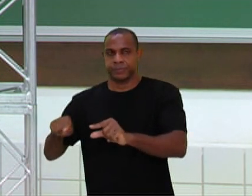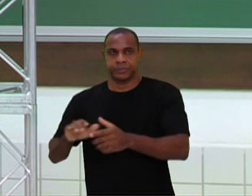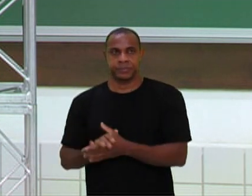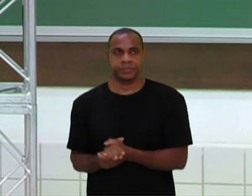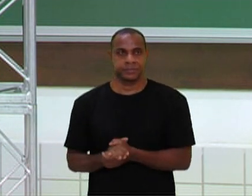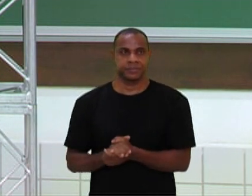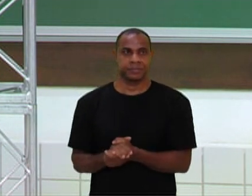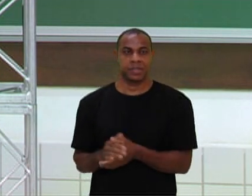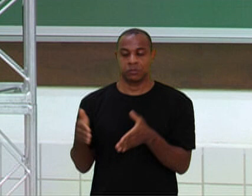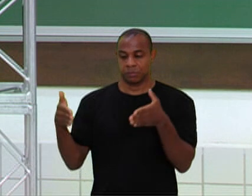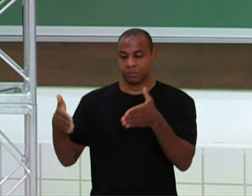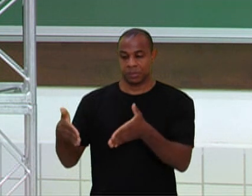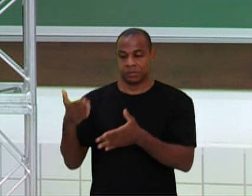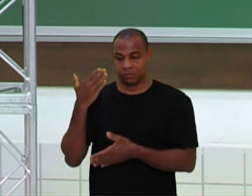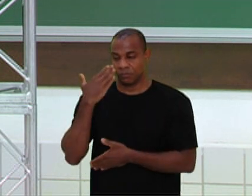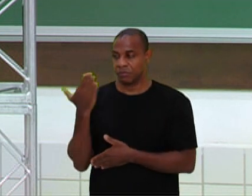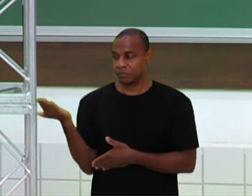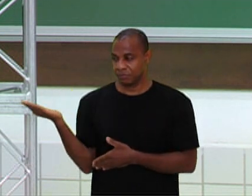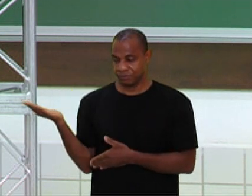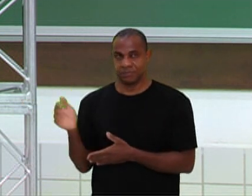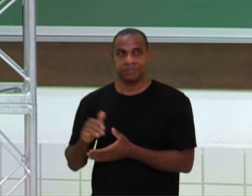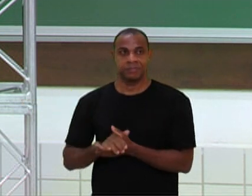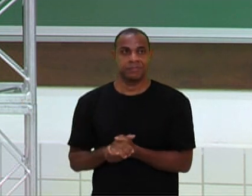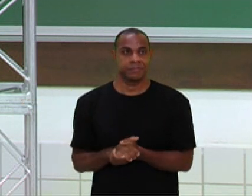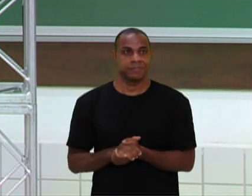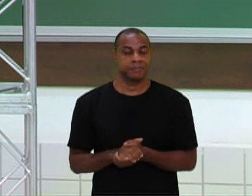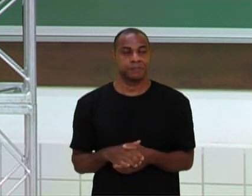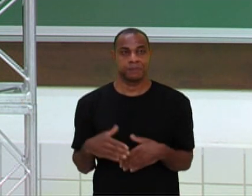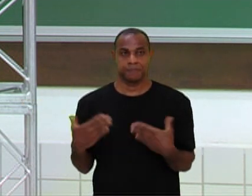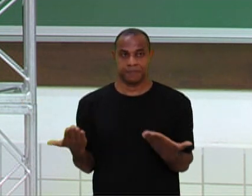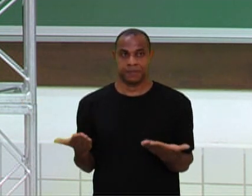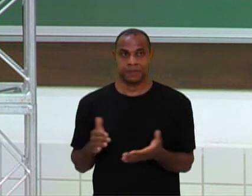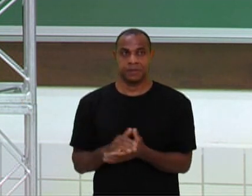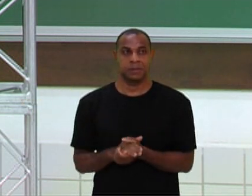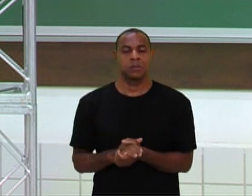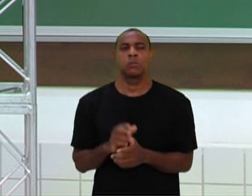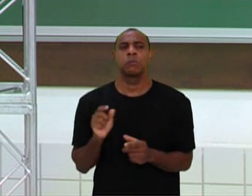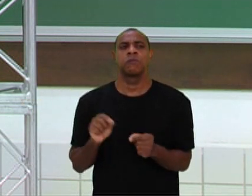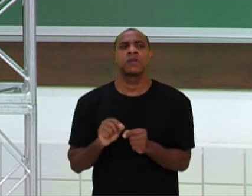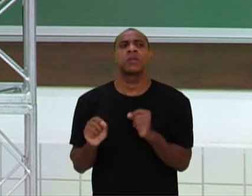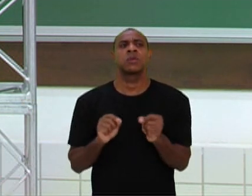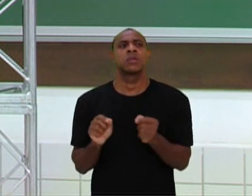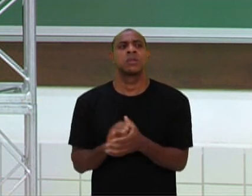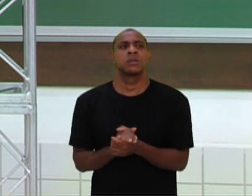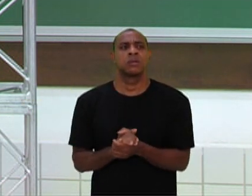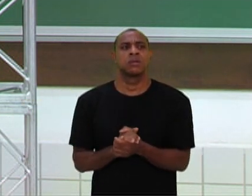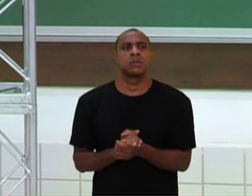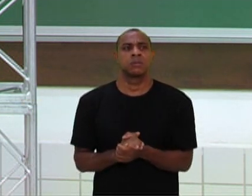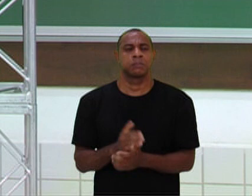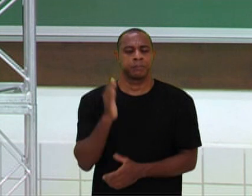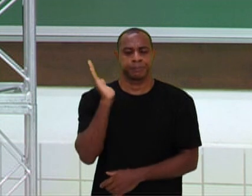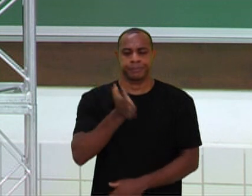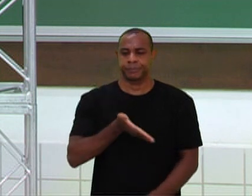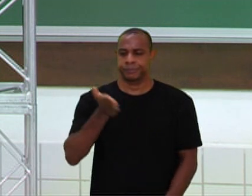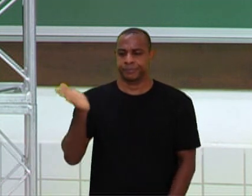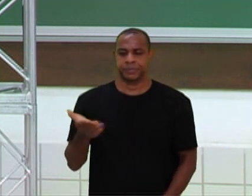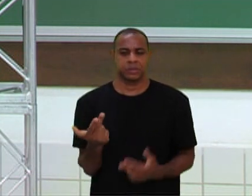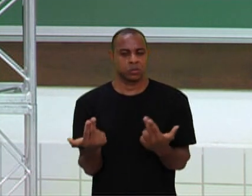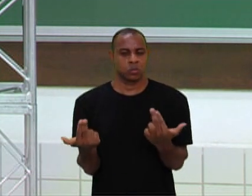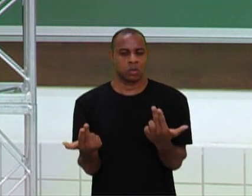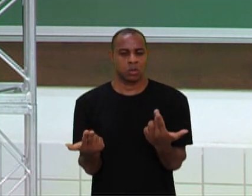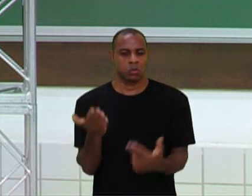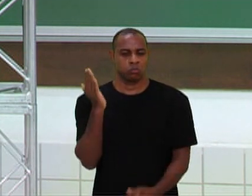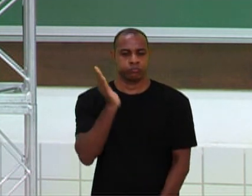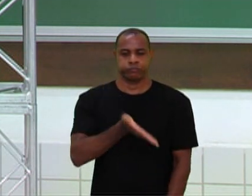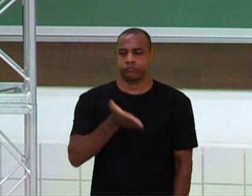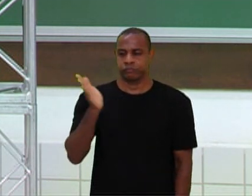massa específica aqui estão coexistindo aqui praticamente, beleza? Mesma situação. O que eu posso fazer, meus queridos? Simplificar aquilo que é igual, ou seja, eu